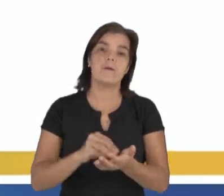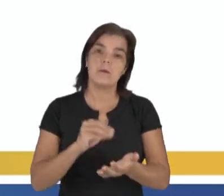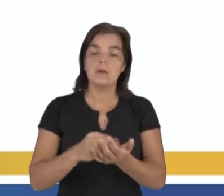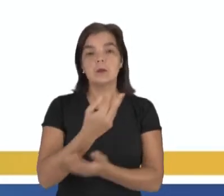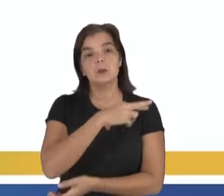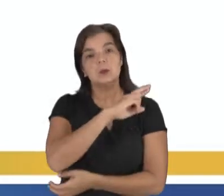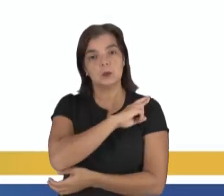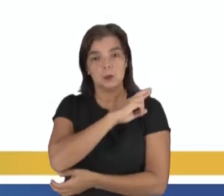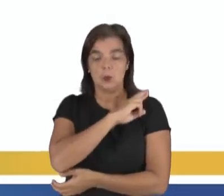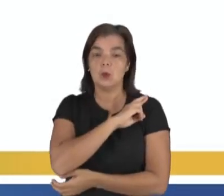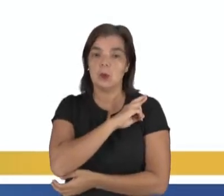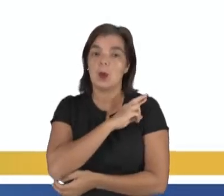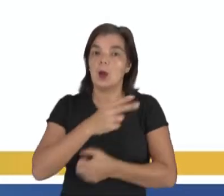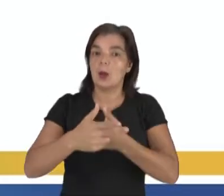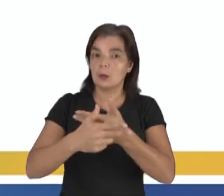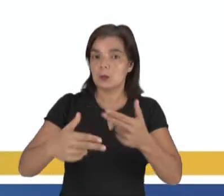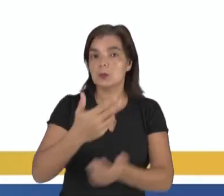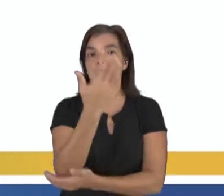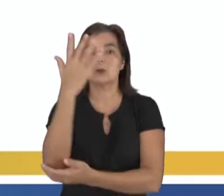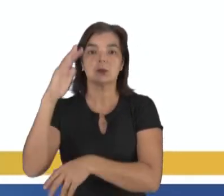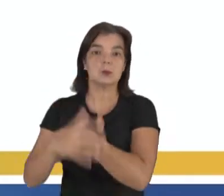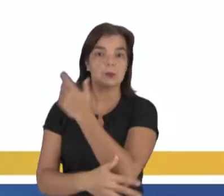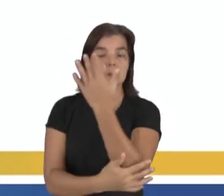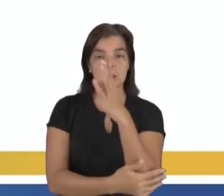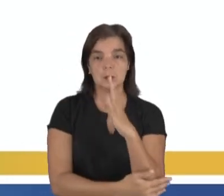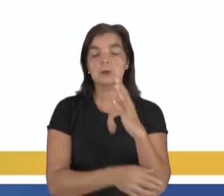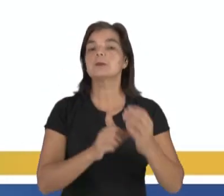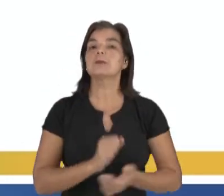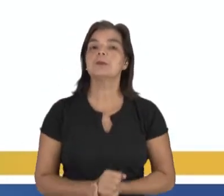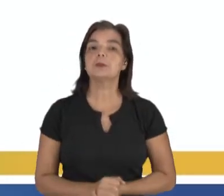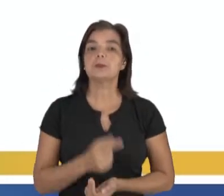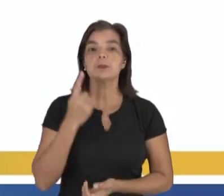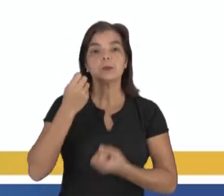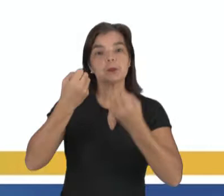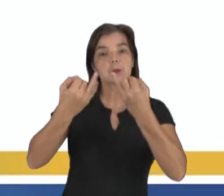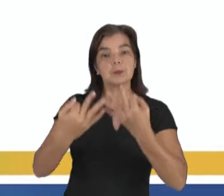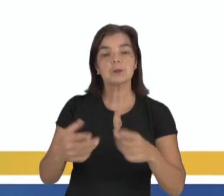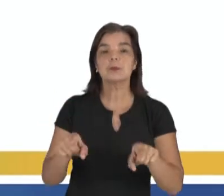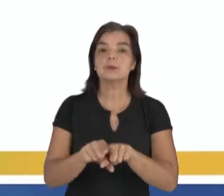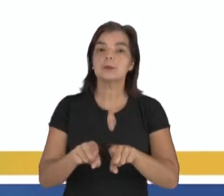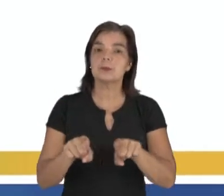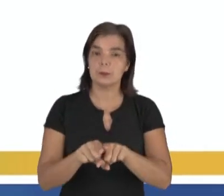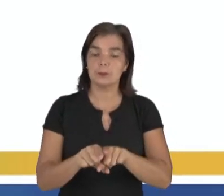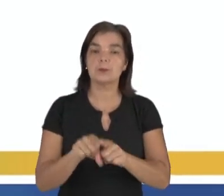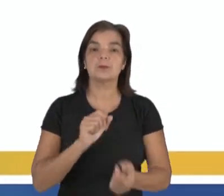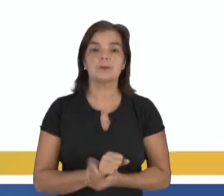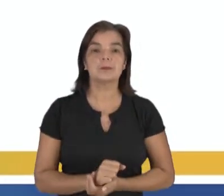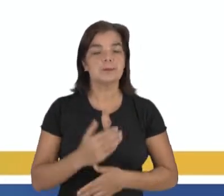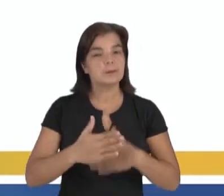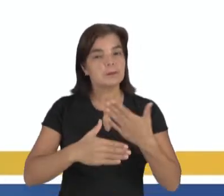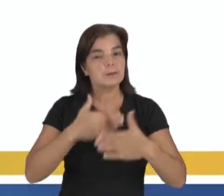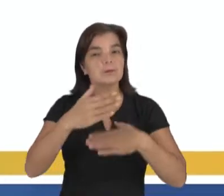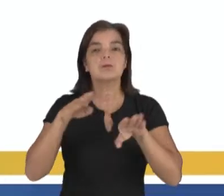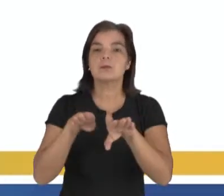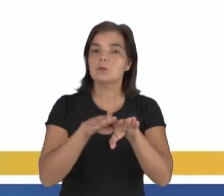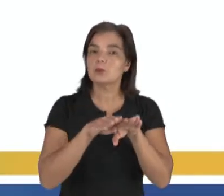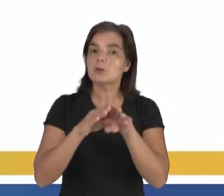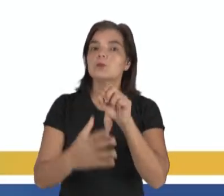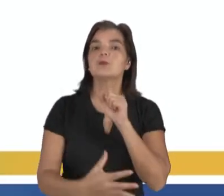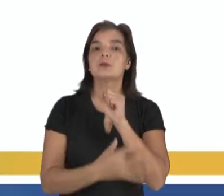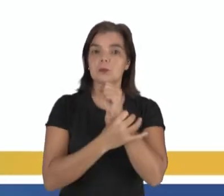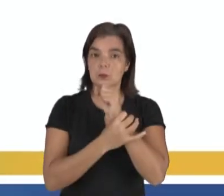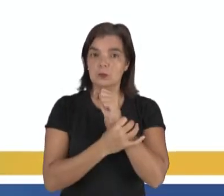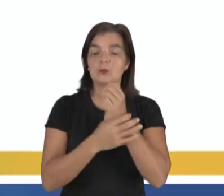irresponsável os nossos recursos retirados da natureza. E aí, quando a gente fala também desse desenvolvimento